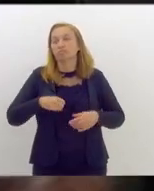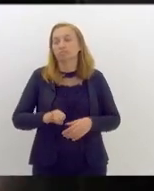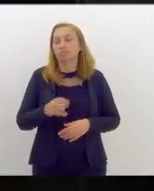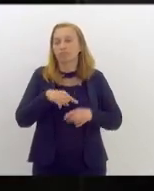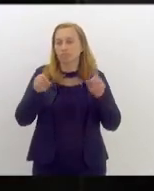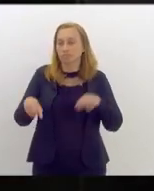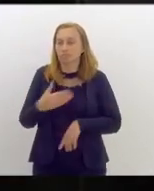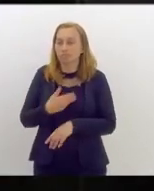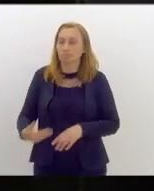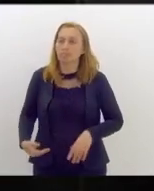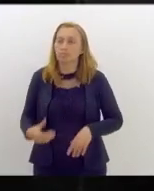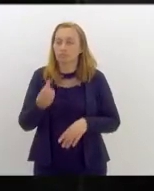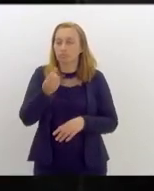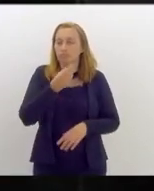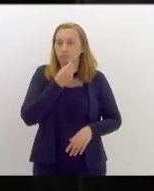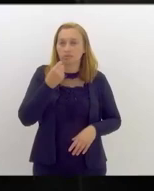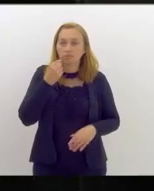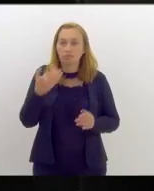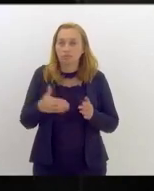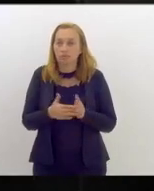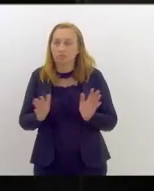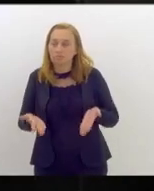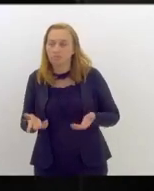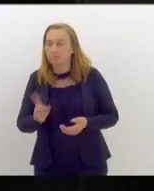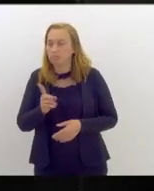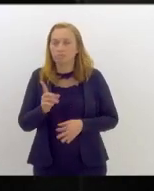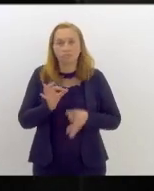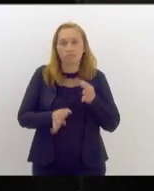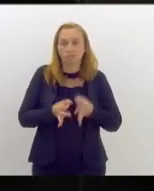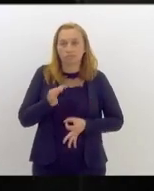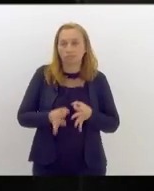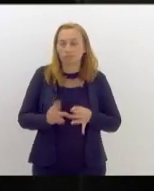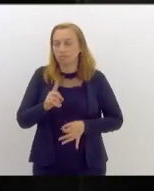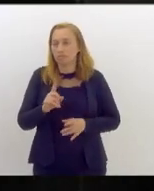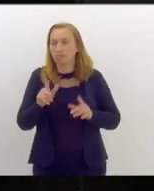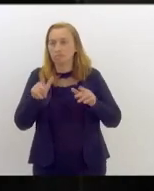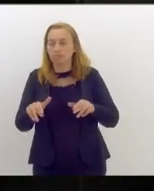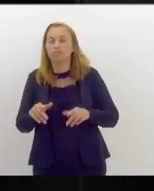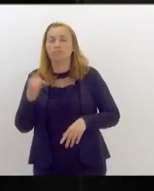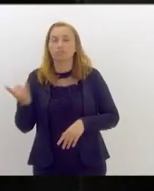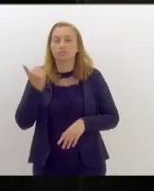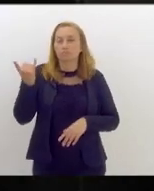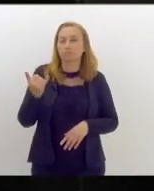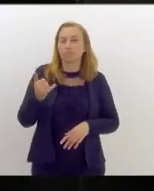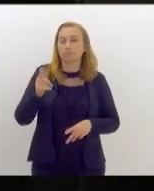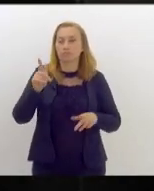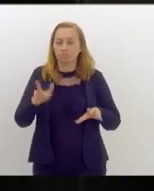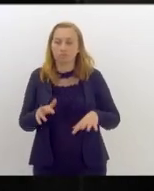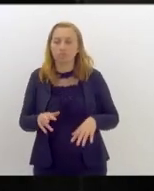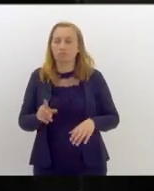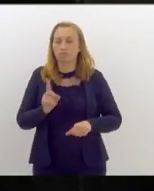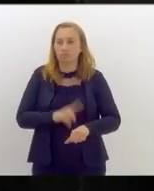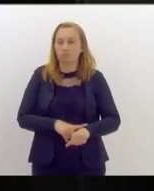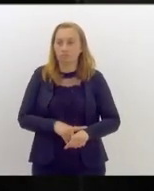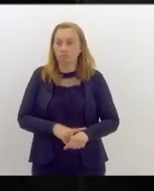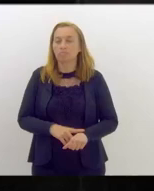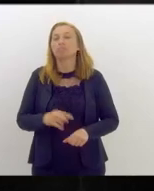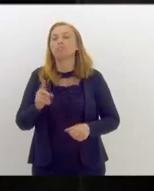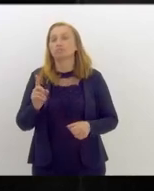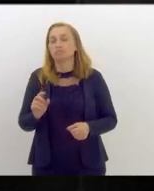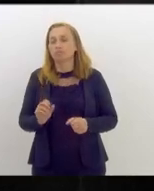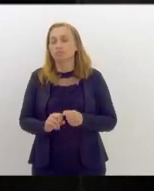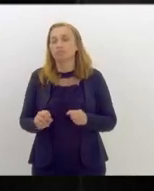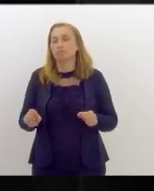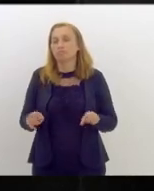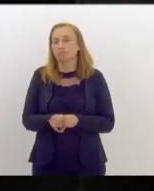17 para cá não é justo não é simétrico não é igual por isso é muito importante fazer essa difere descrição nesse momento e que se faça